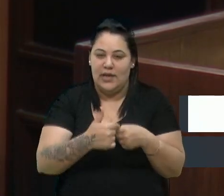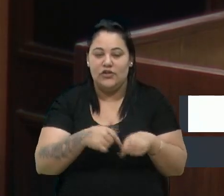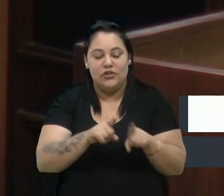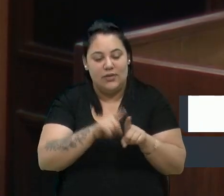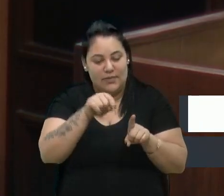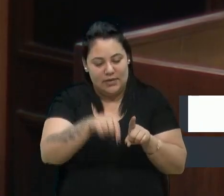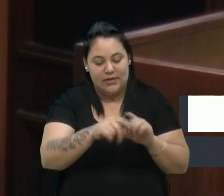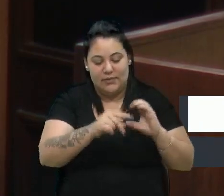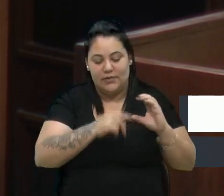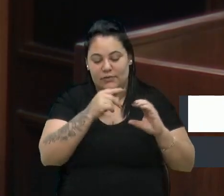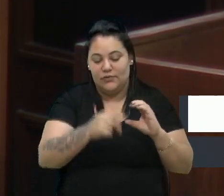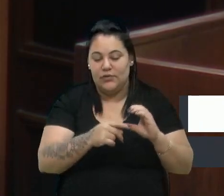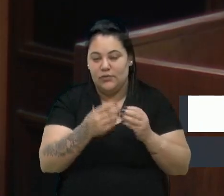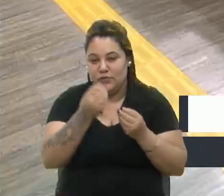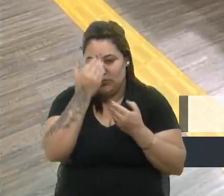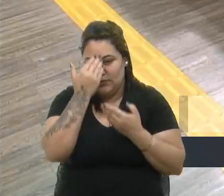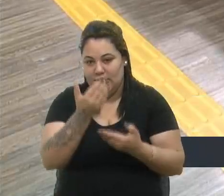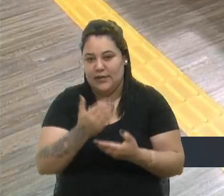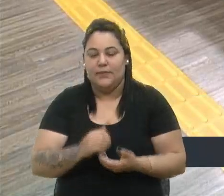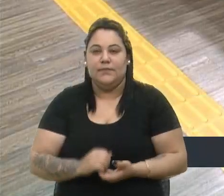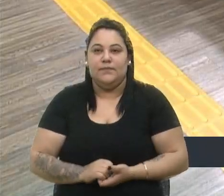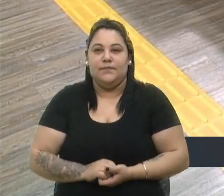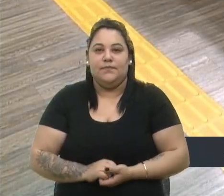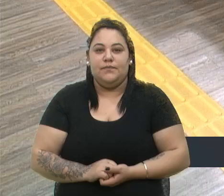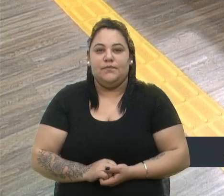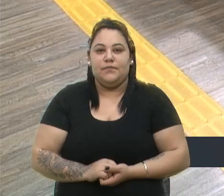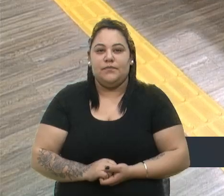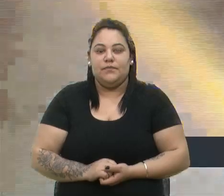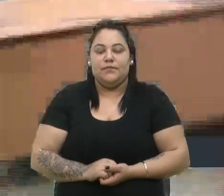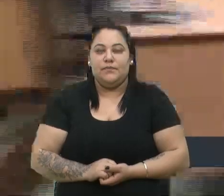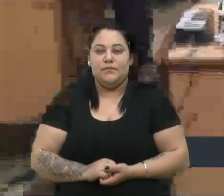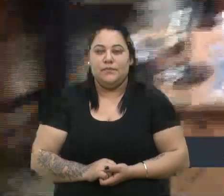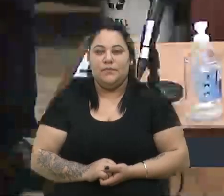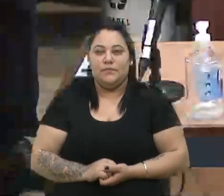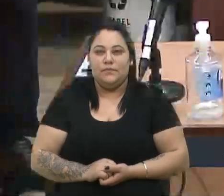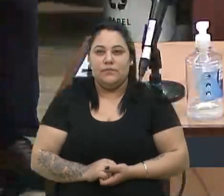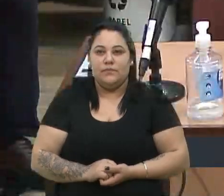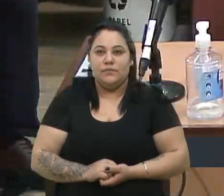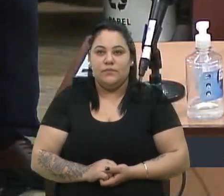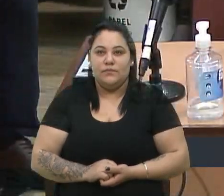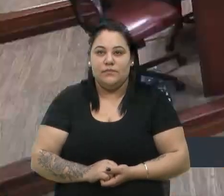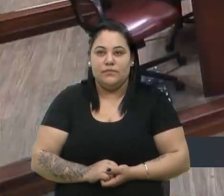de Vereadores. Muito obrigada. Obrigado. Adriano Bressan.